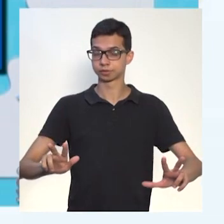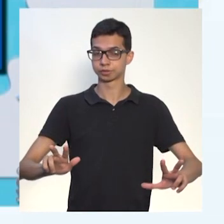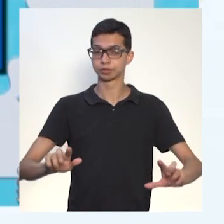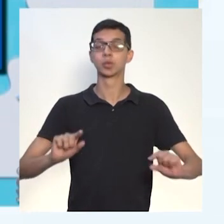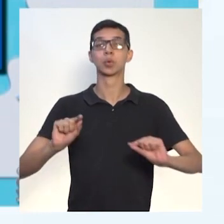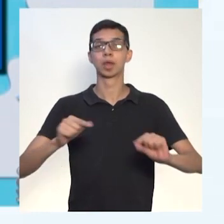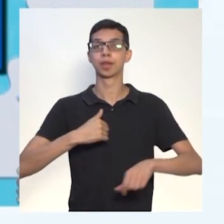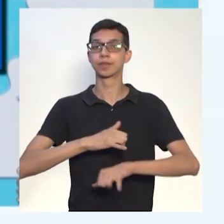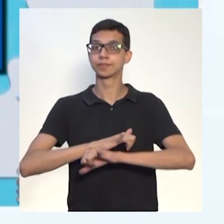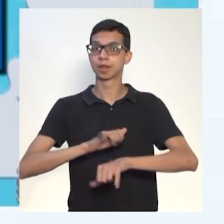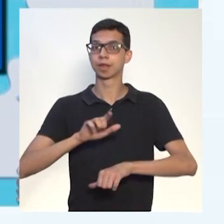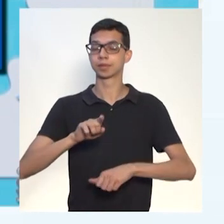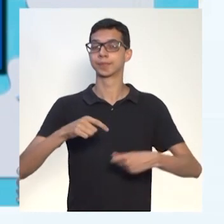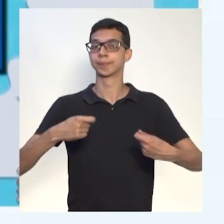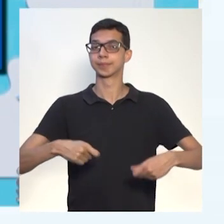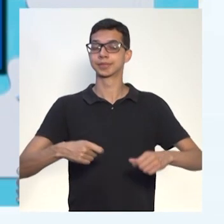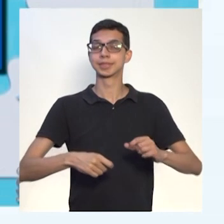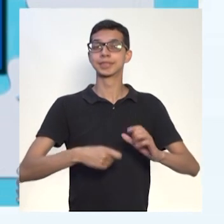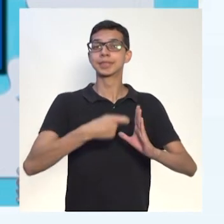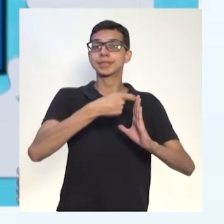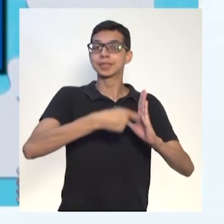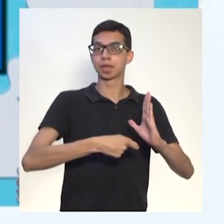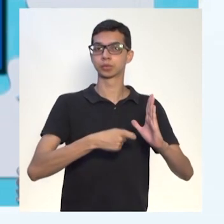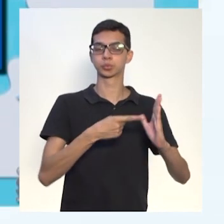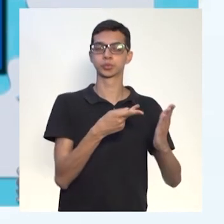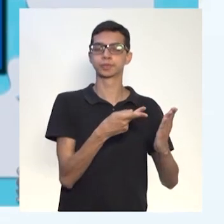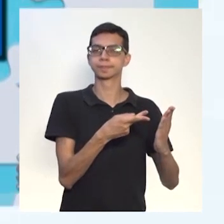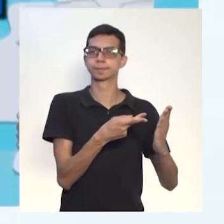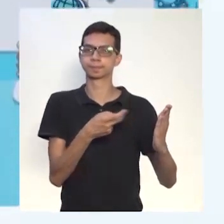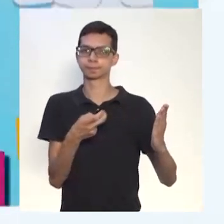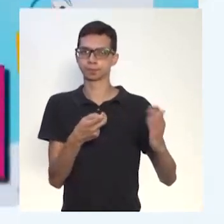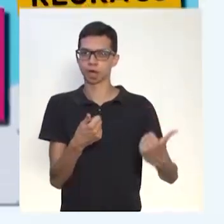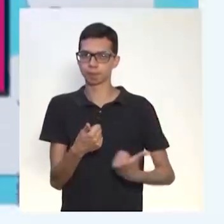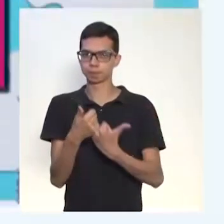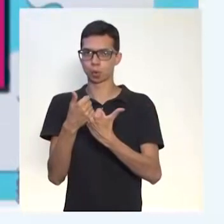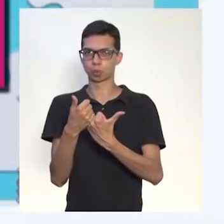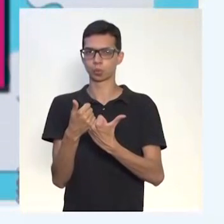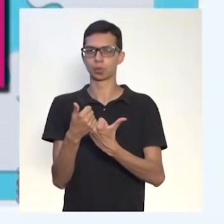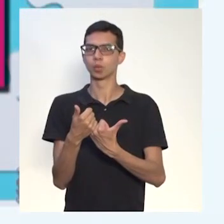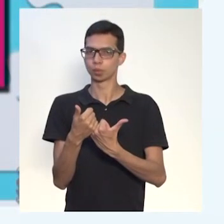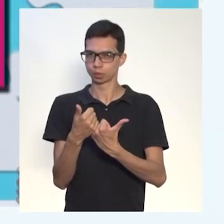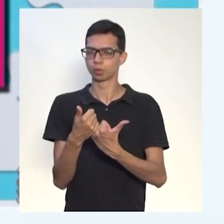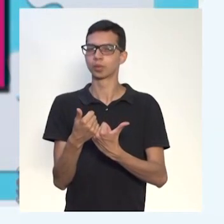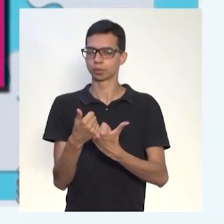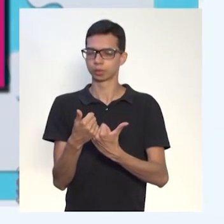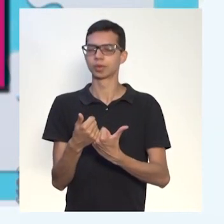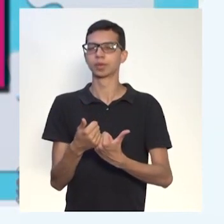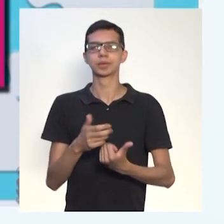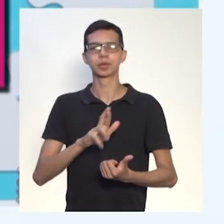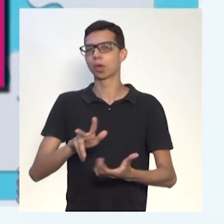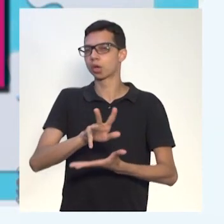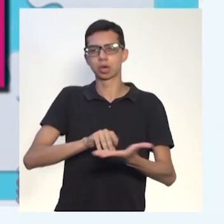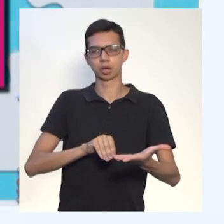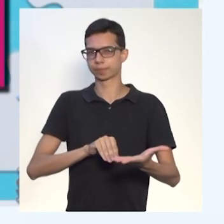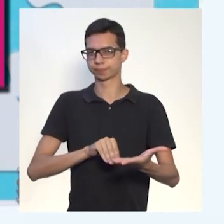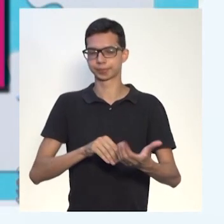apropriar dos textos motivadores. Dito isso, olha o que a gente tem na próxima